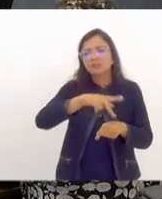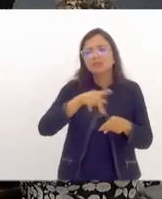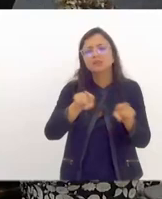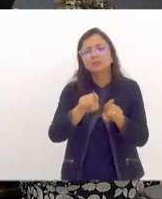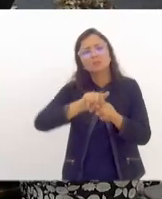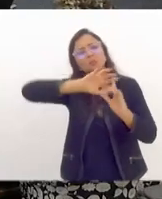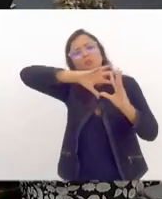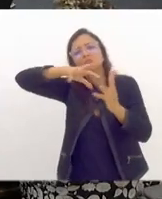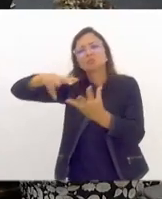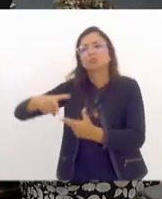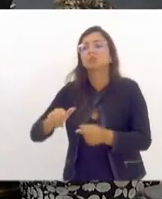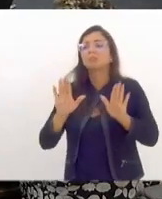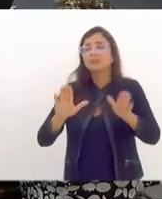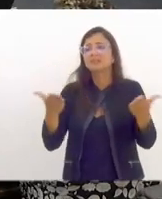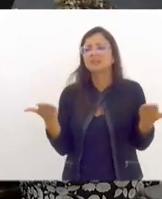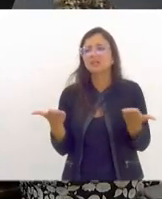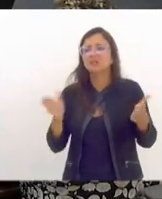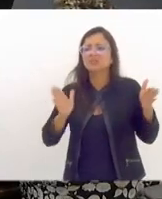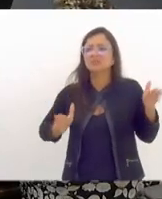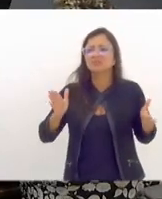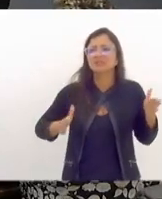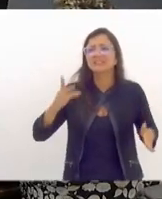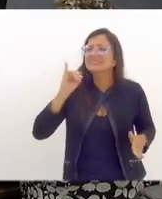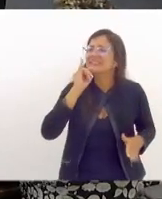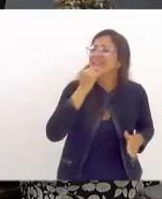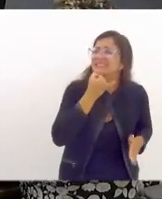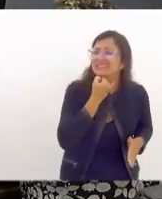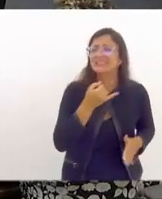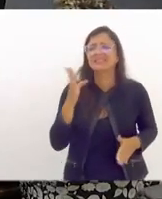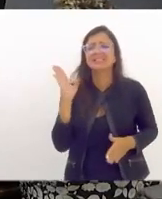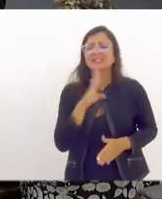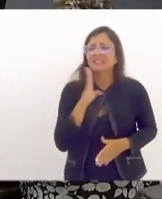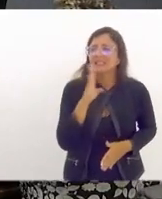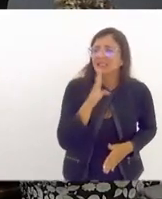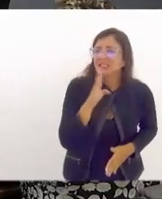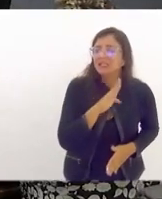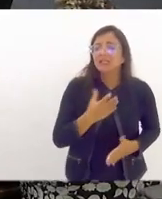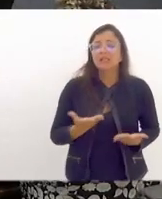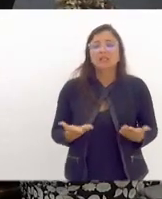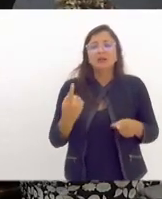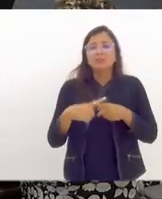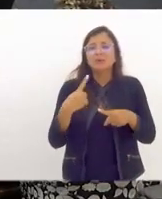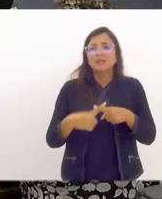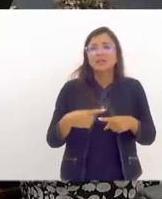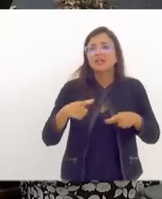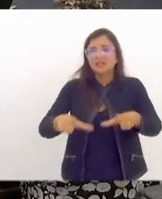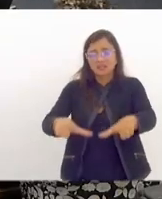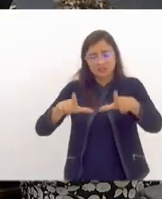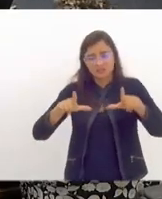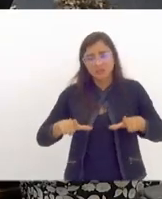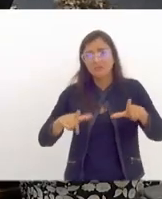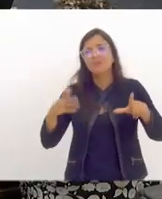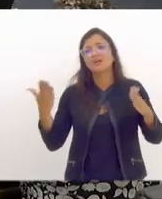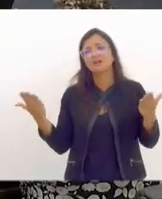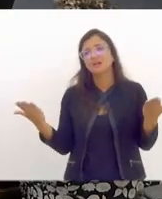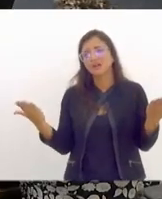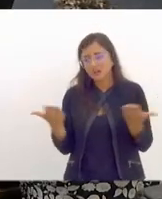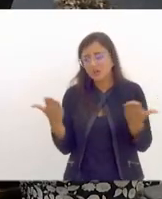o momento é de tristeza e urgência e mais do que esse diploma agora